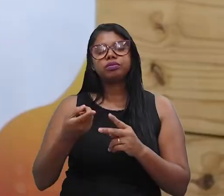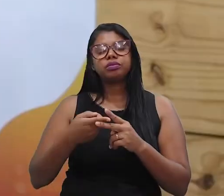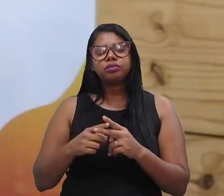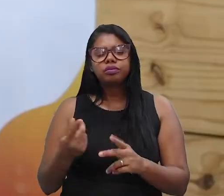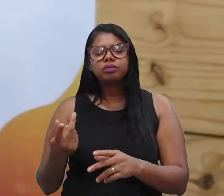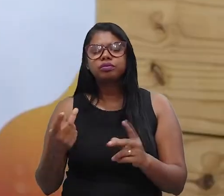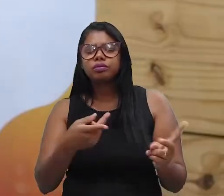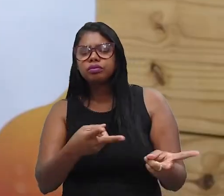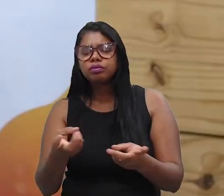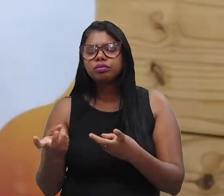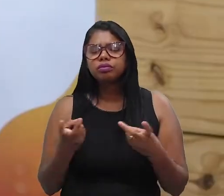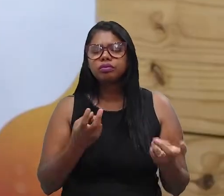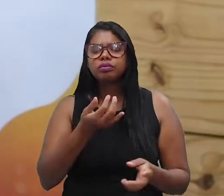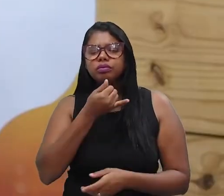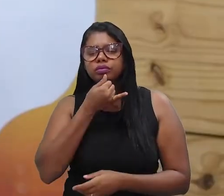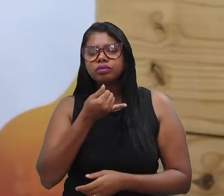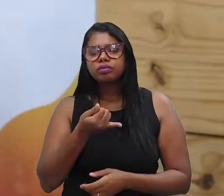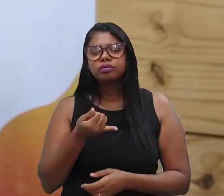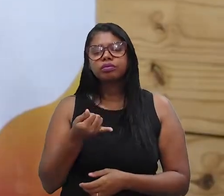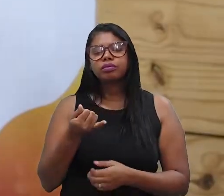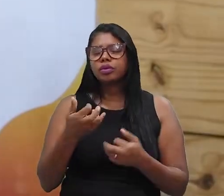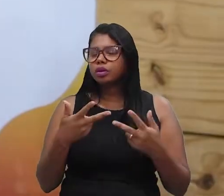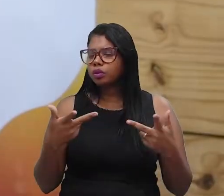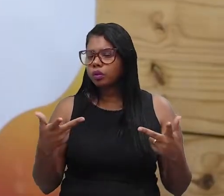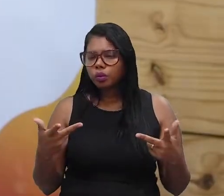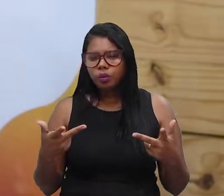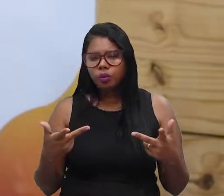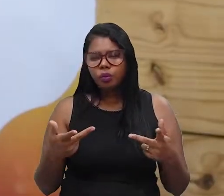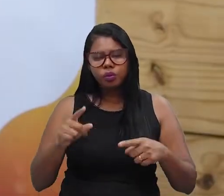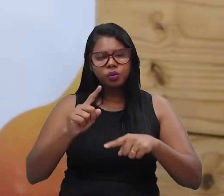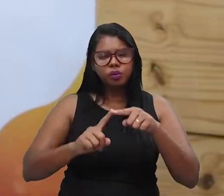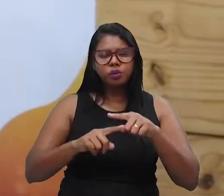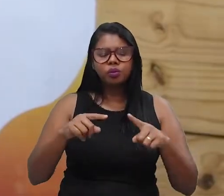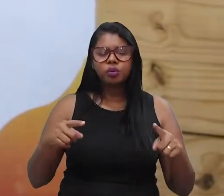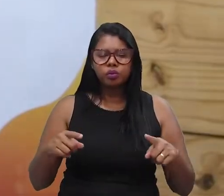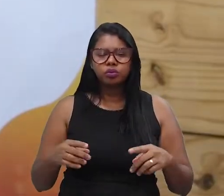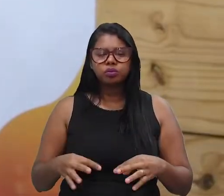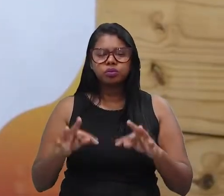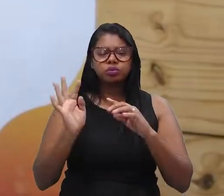buscas de outros recursos que nos